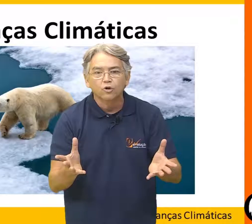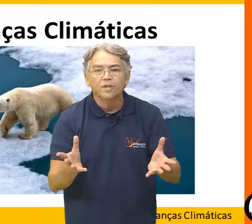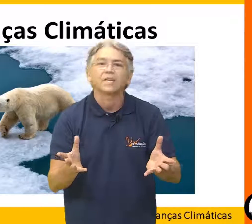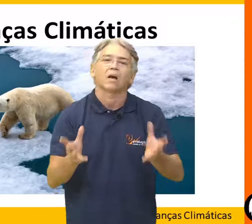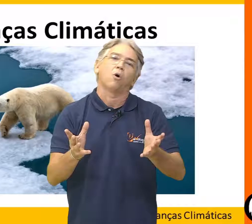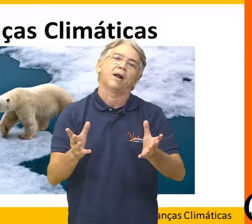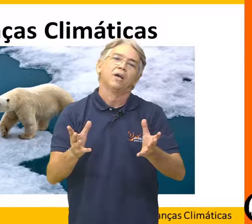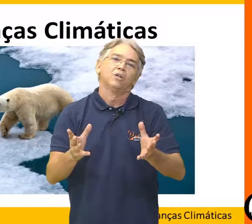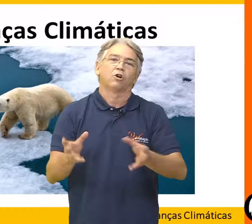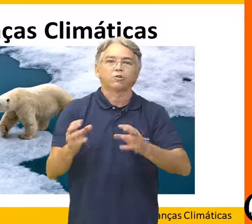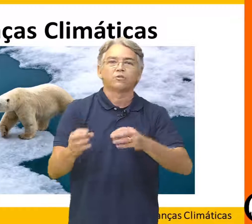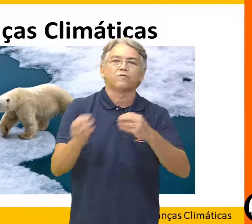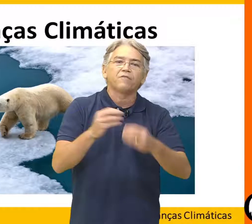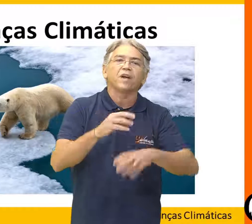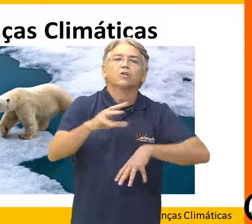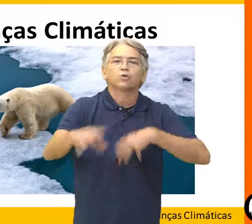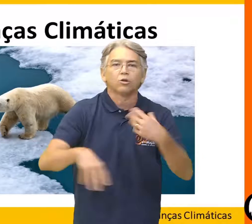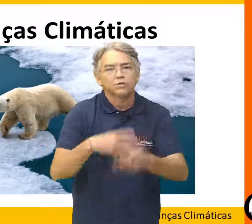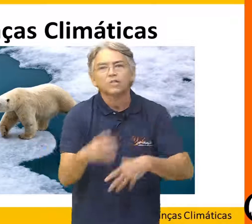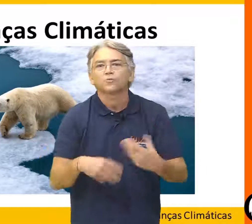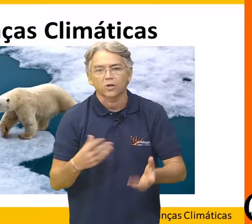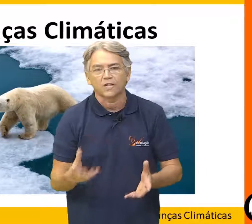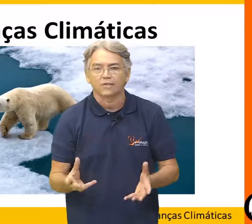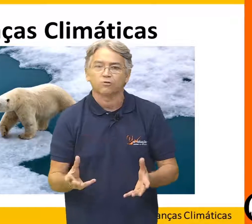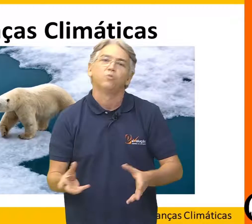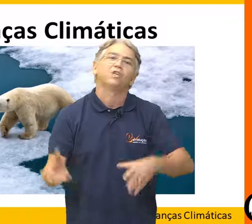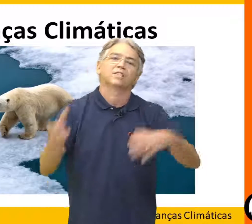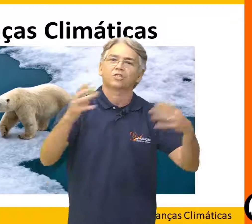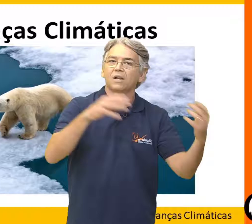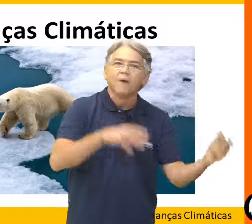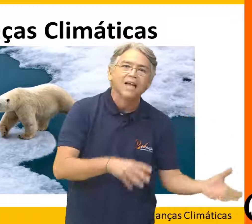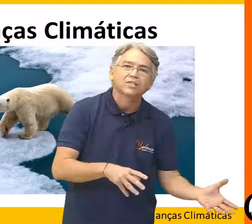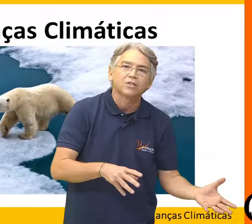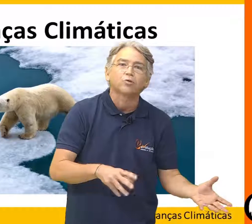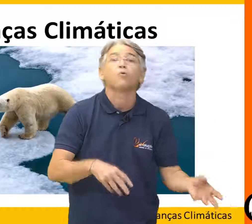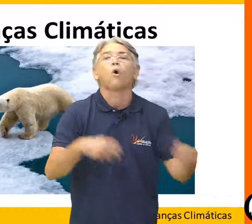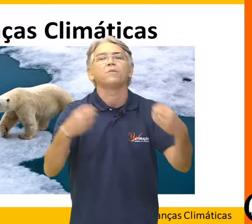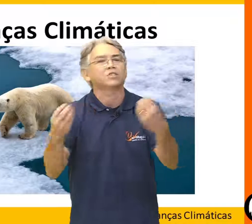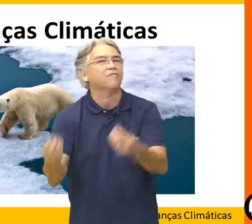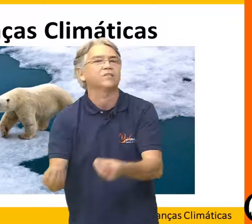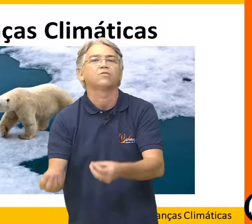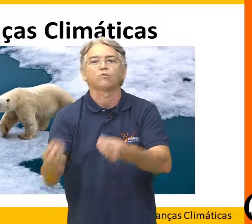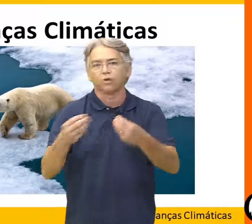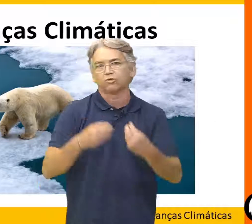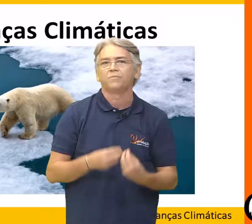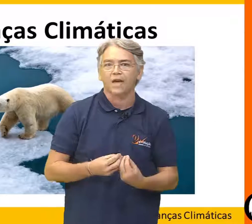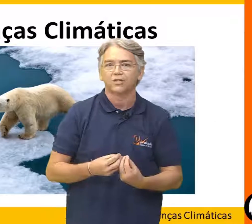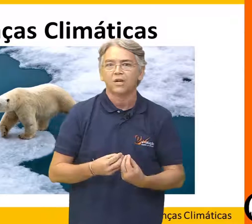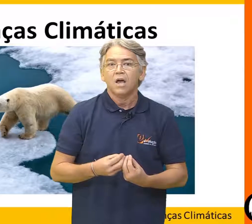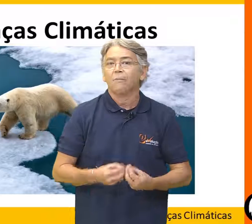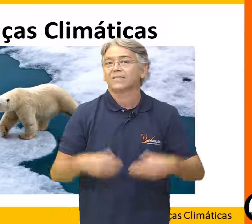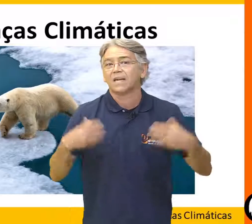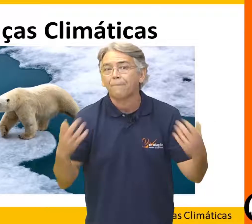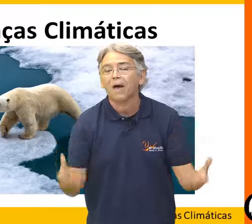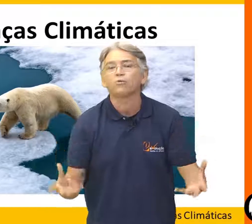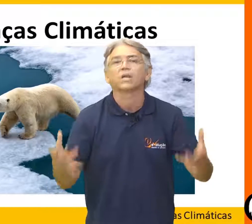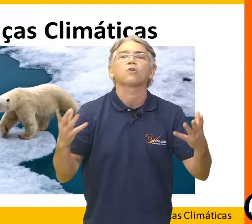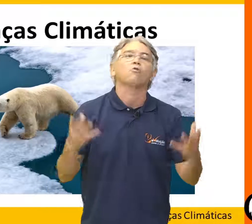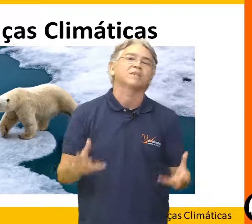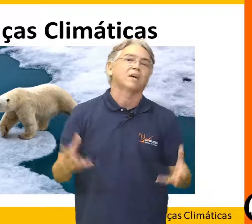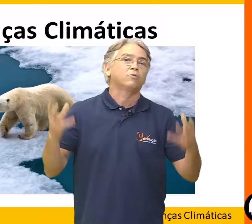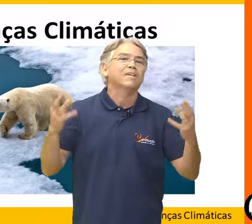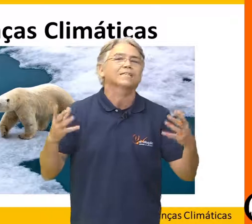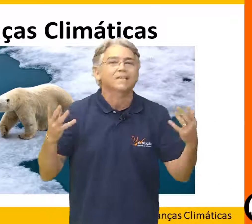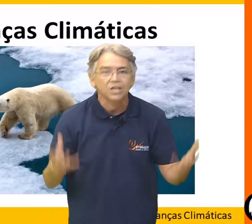nós vamos começar agora, nós vamos envolver todos esses processos, mudanças climáticas, o que o homem está fazendo com o nosso ambiente. Mas aí a pergunta